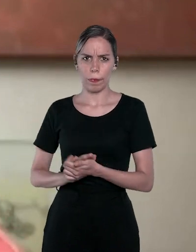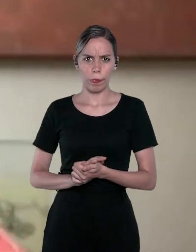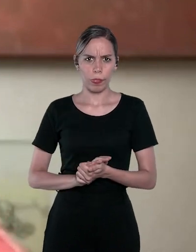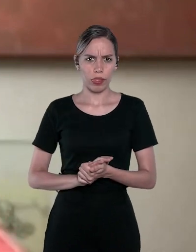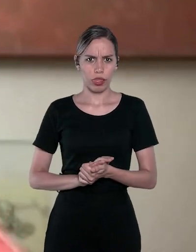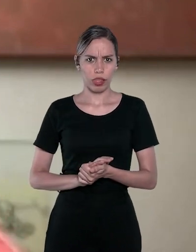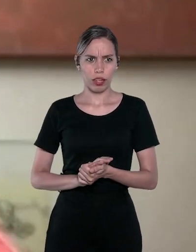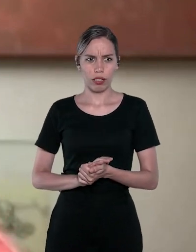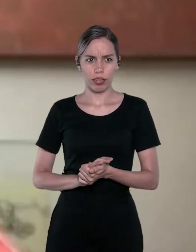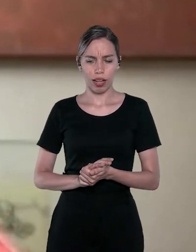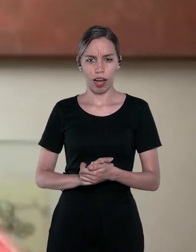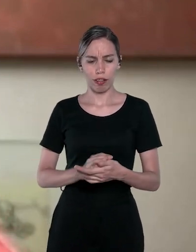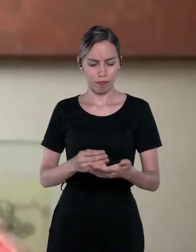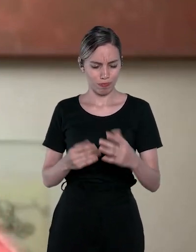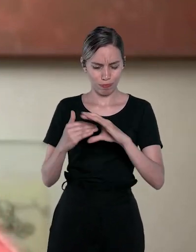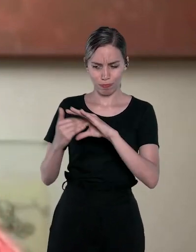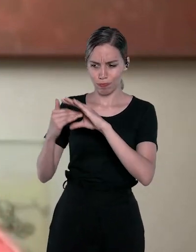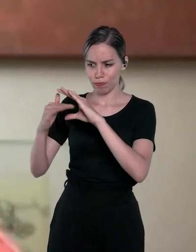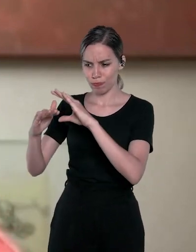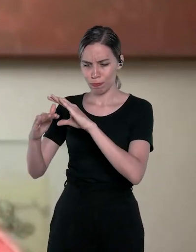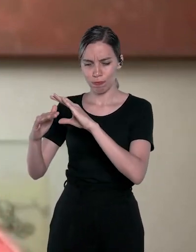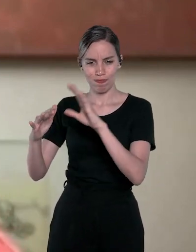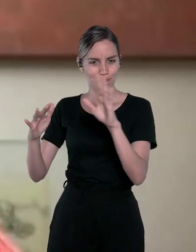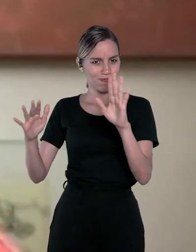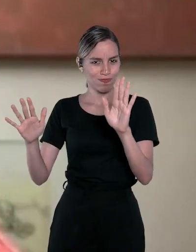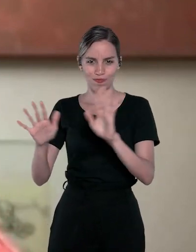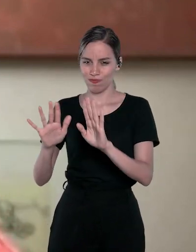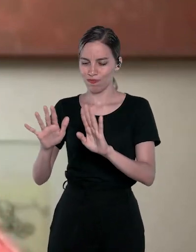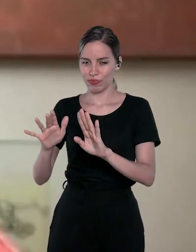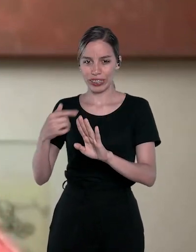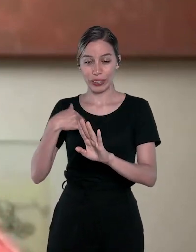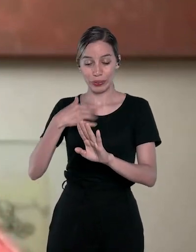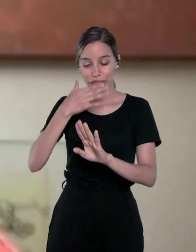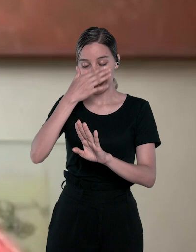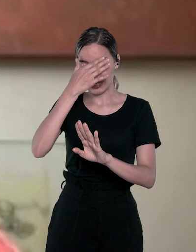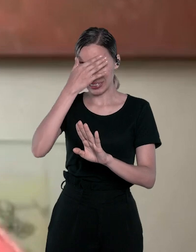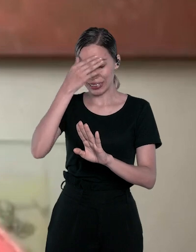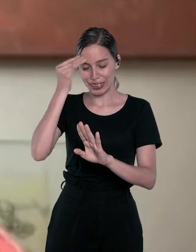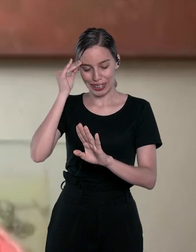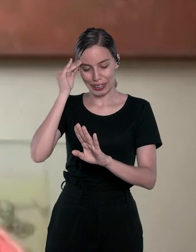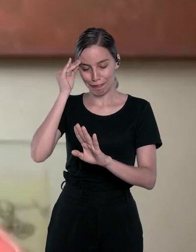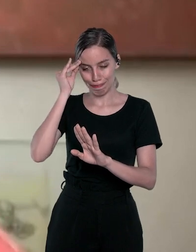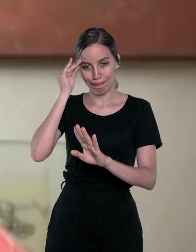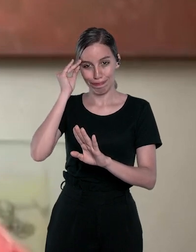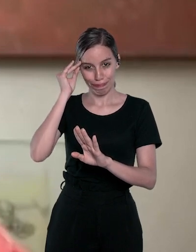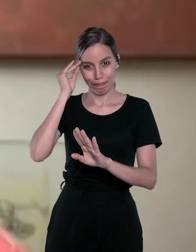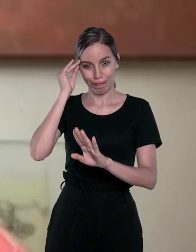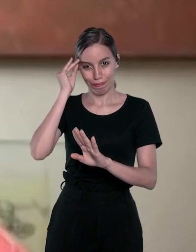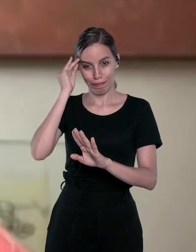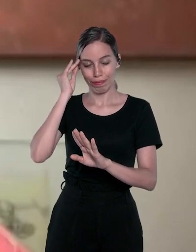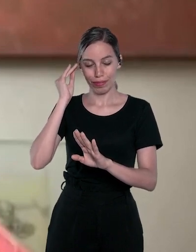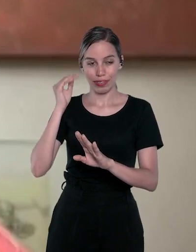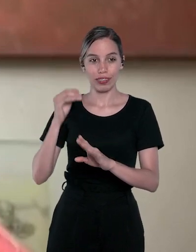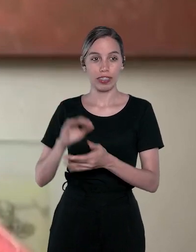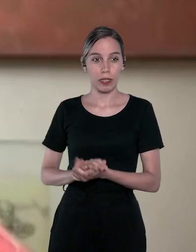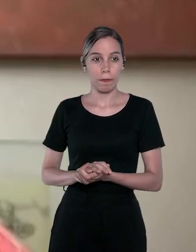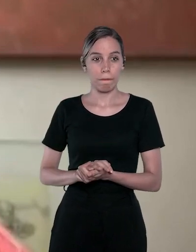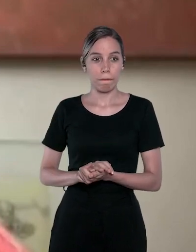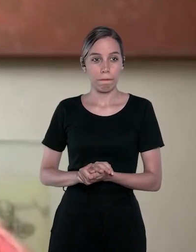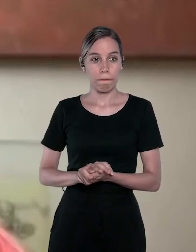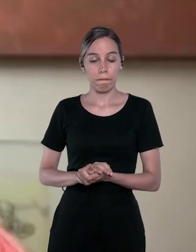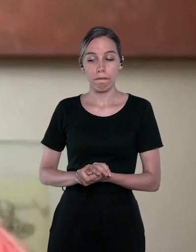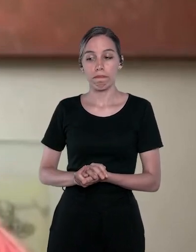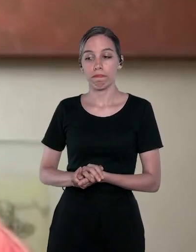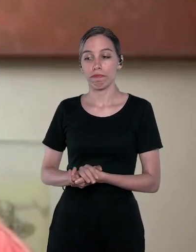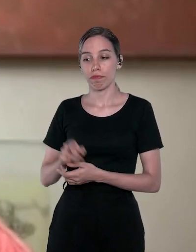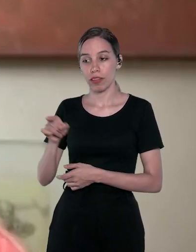acabei perdendo essa oportunidade. O Danilo Gomes foi que mandou essa cartinha. Eu cometi uma descortesia com o Danilo